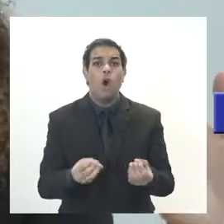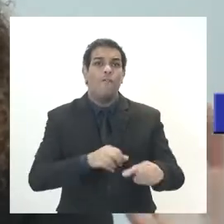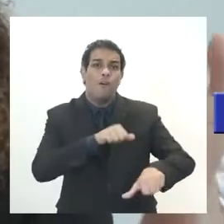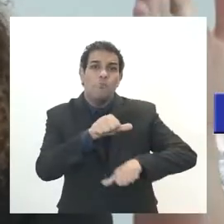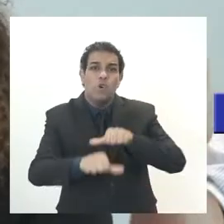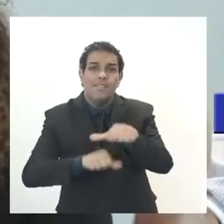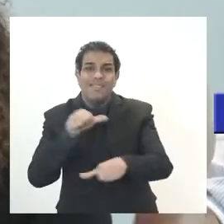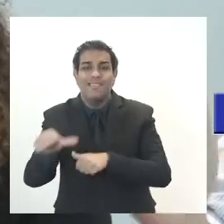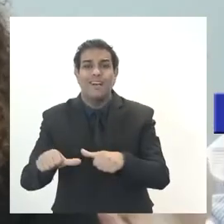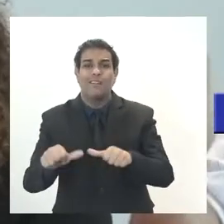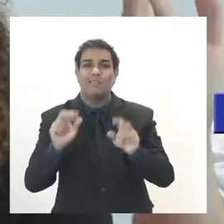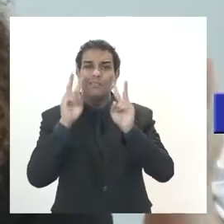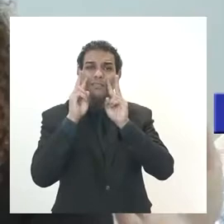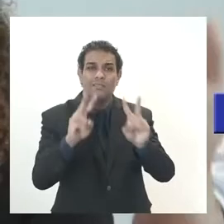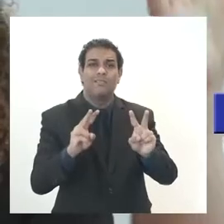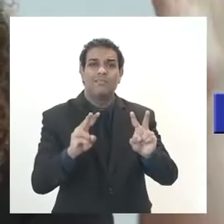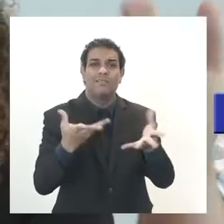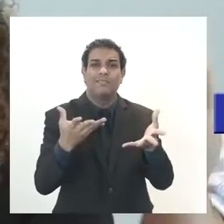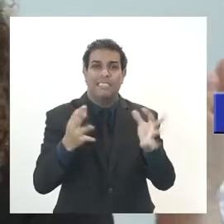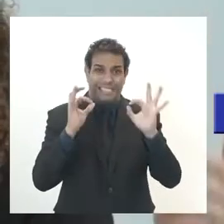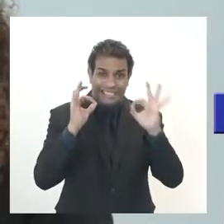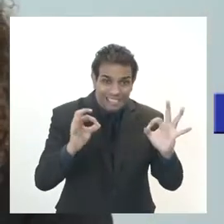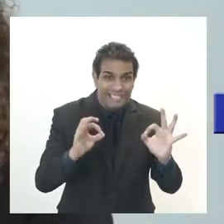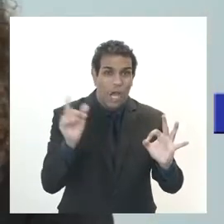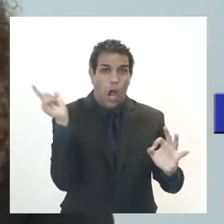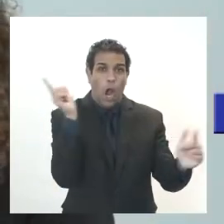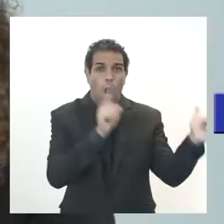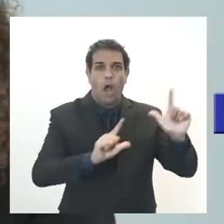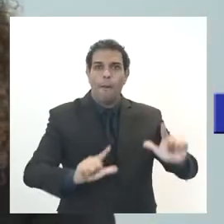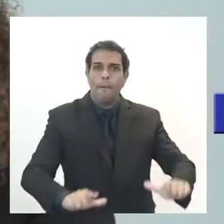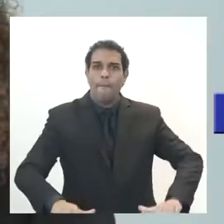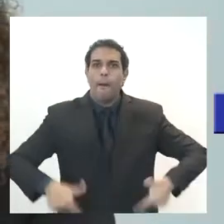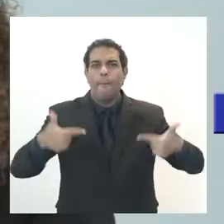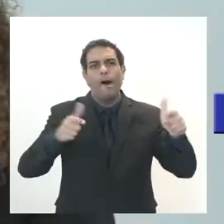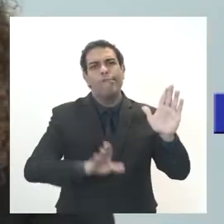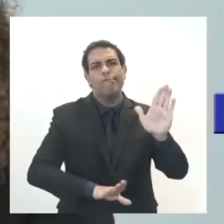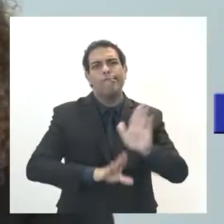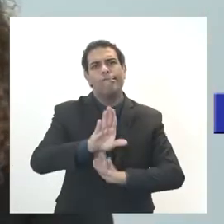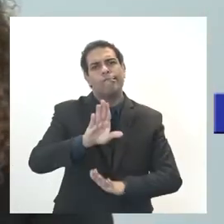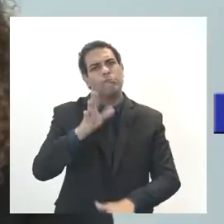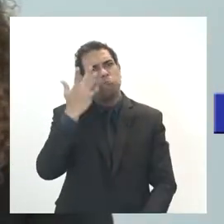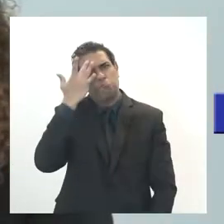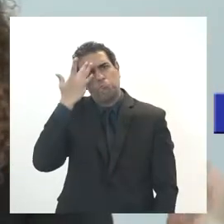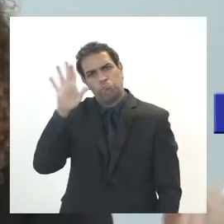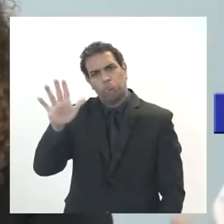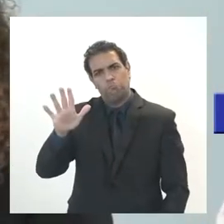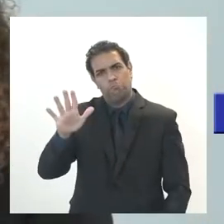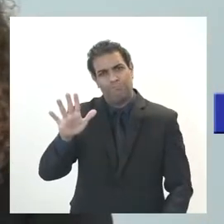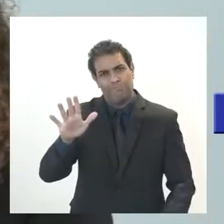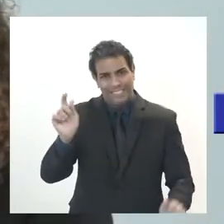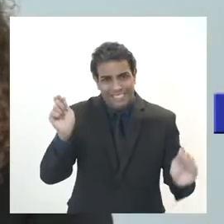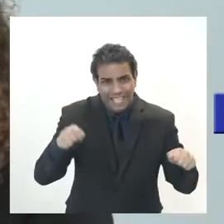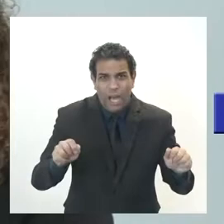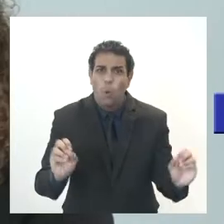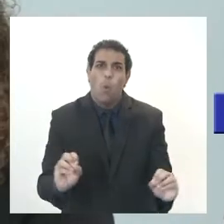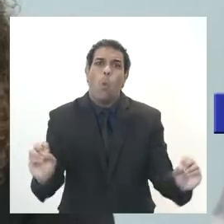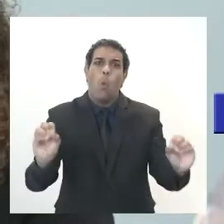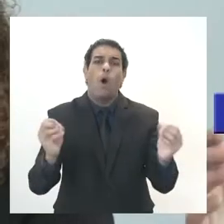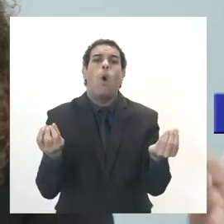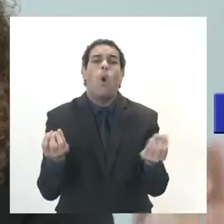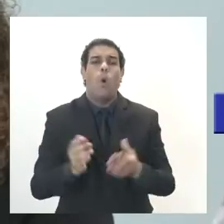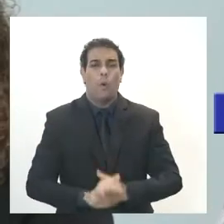essas mudanças deram de eficiência ao estado me deram nada